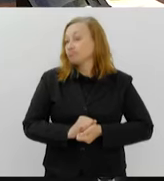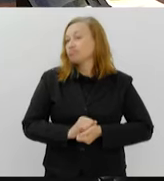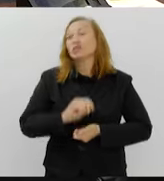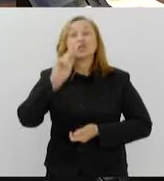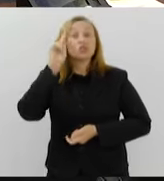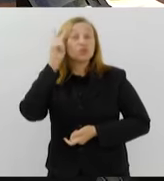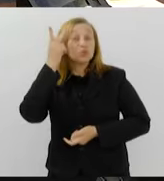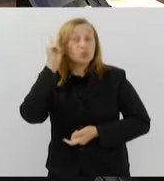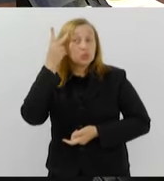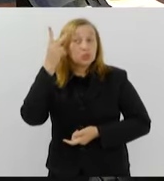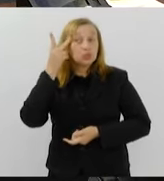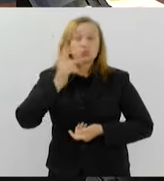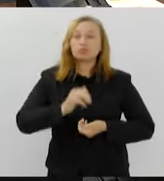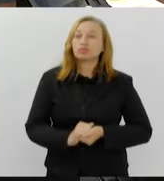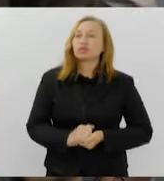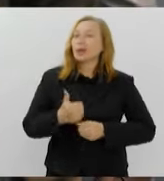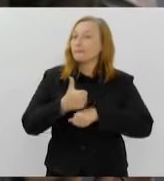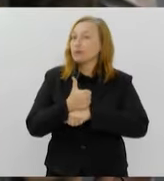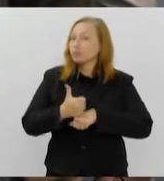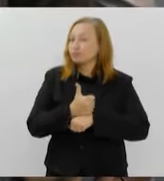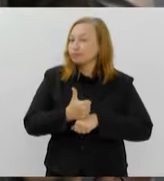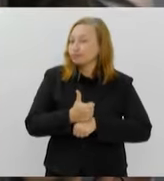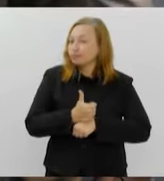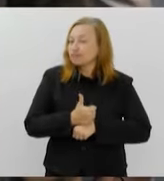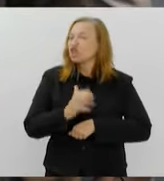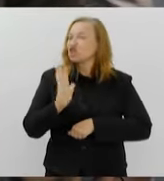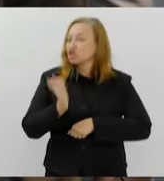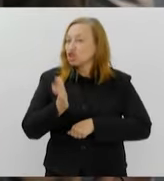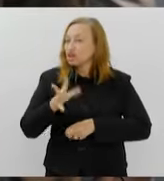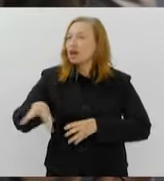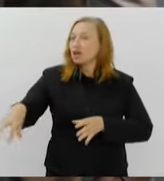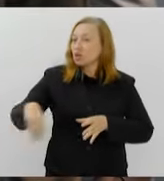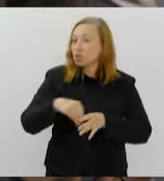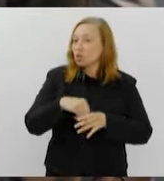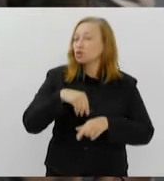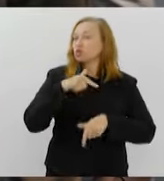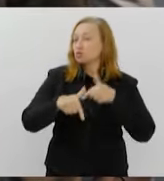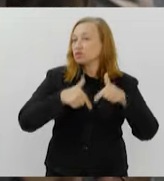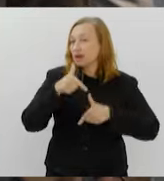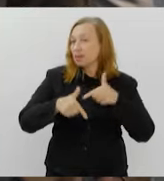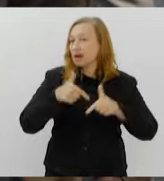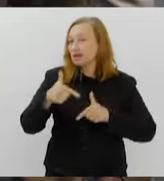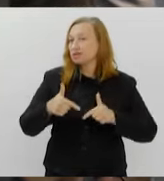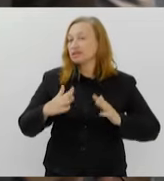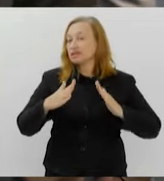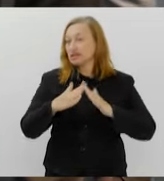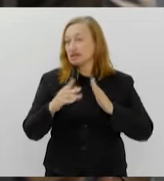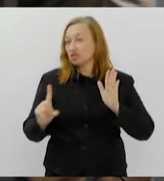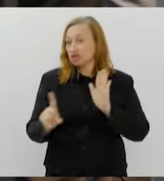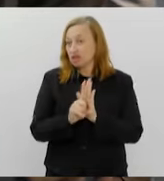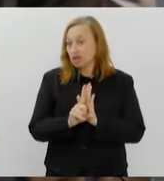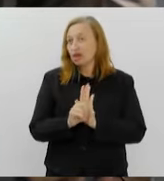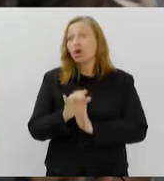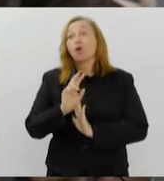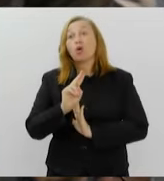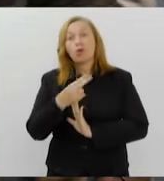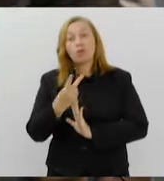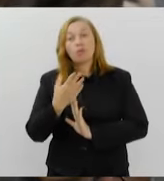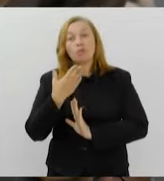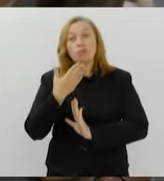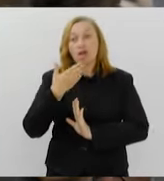histórica frente a profissionais que deveriam já estar atuando dentro dessa casa Legislativa o melhor dentro